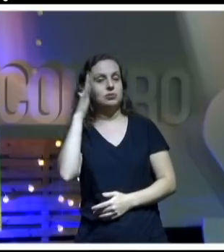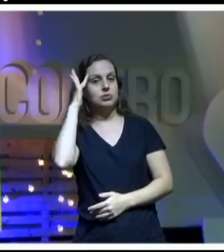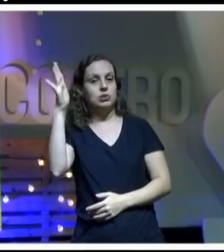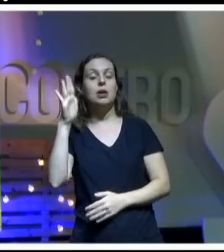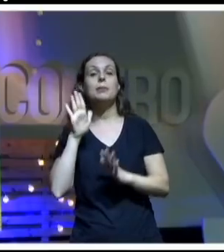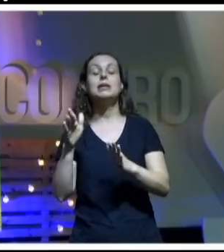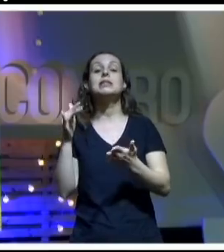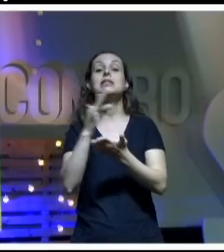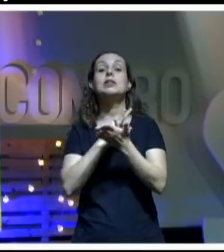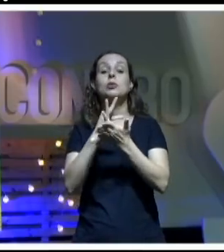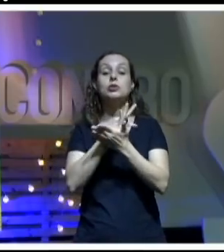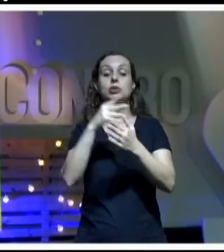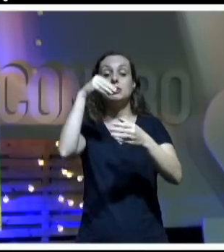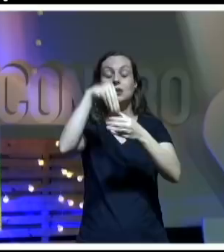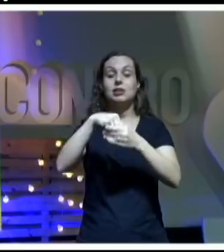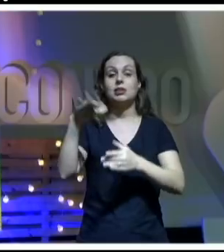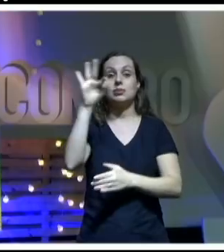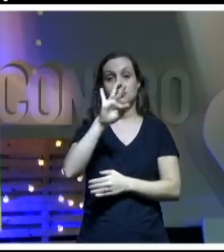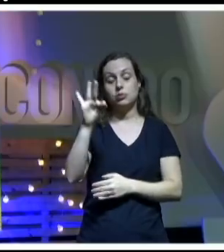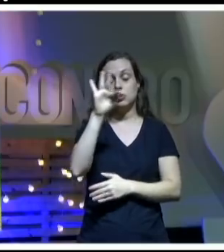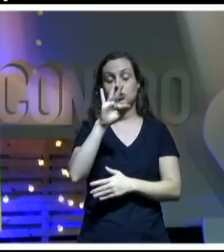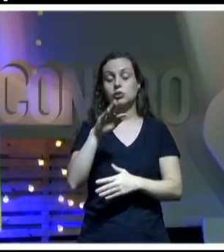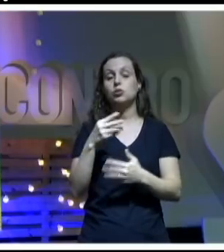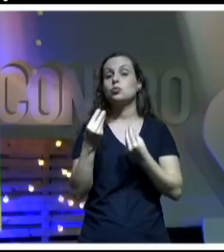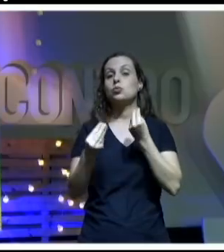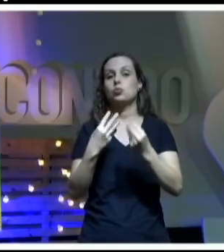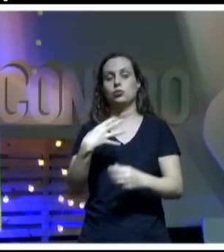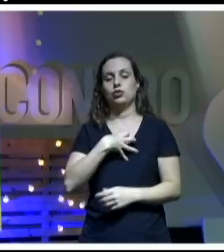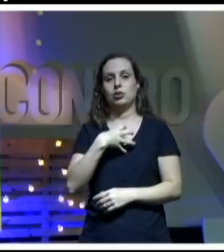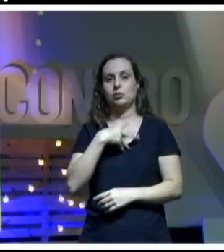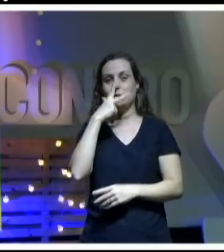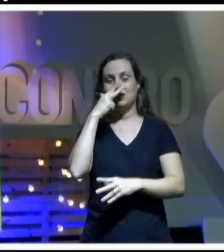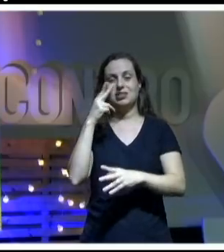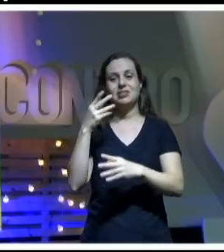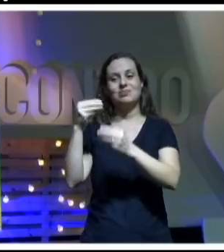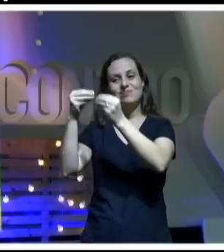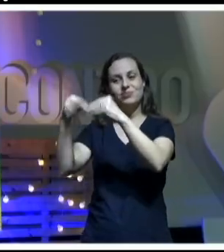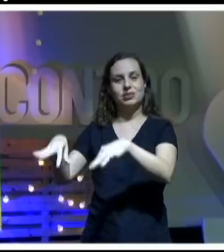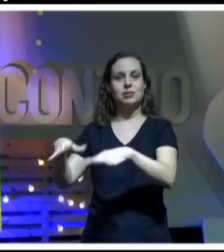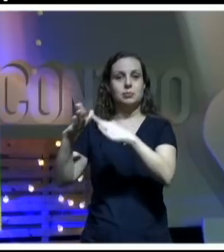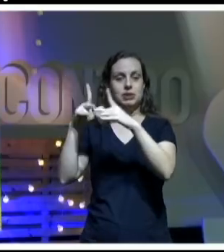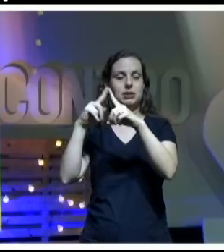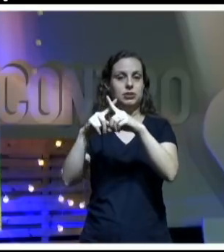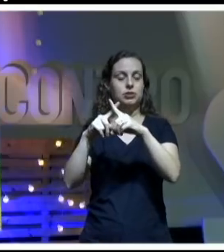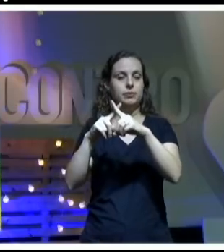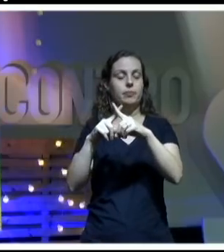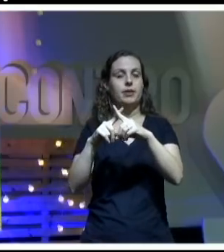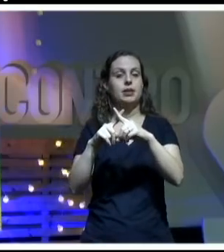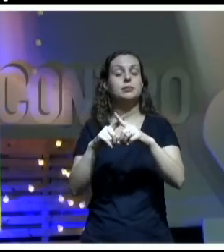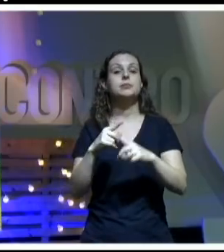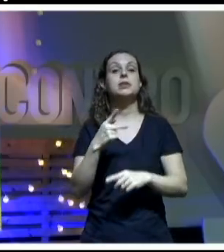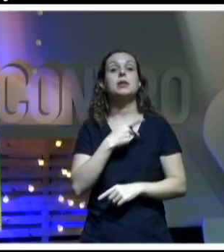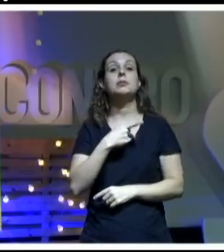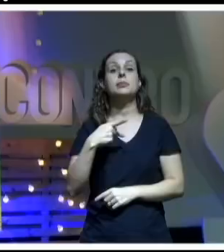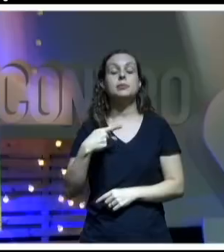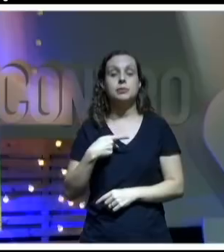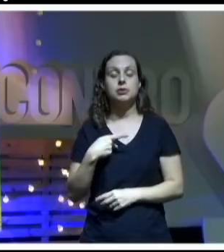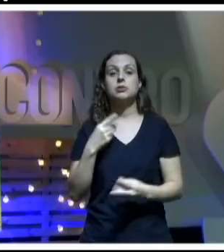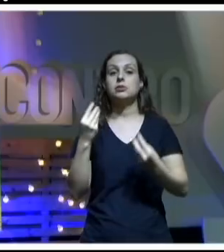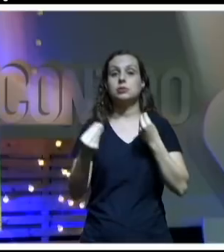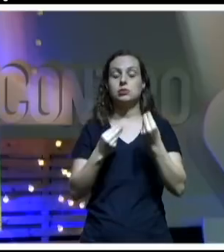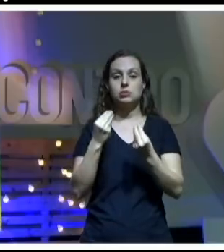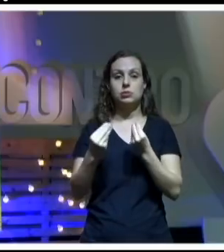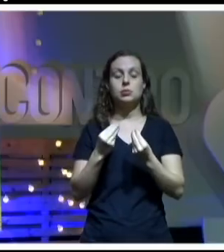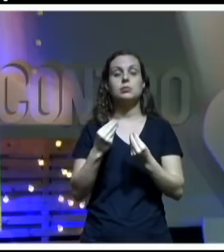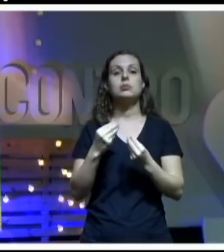teologia acadêmica é feito feita prejudica a igreja mas tem sido um erro para pastores adotarem um papel